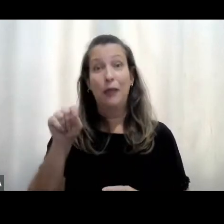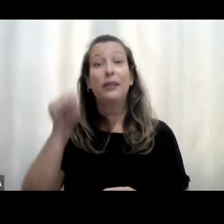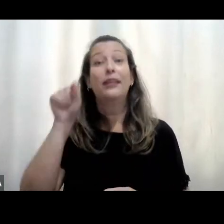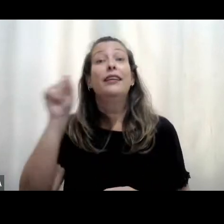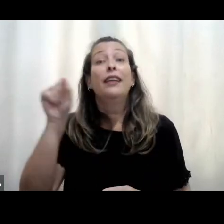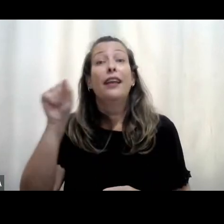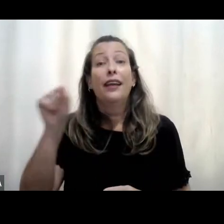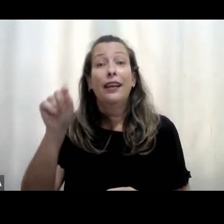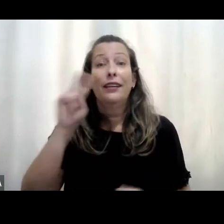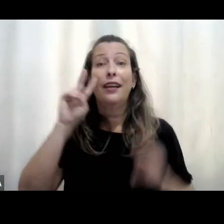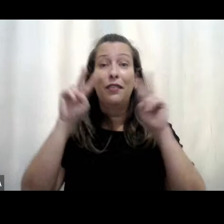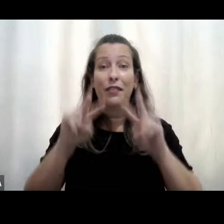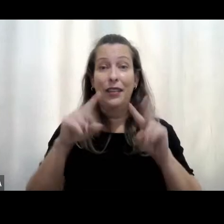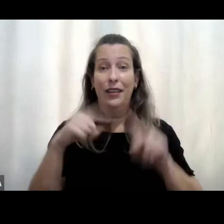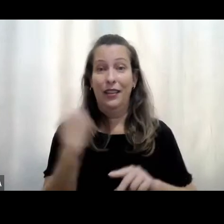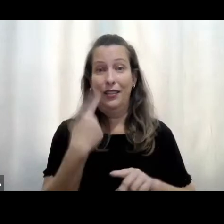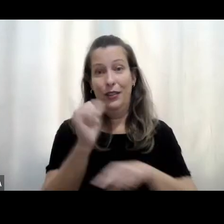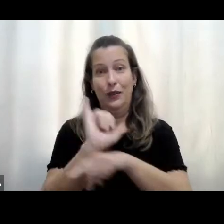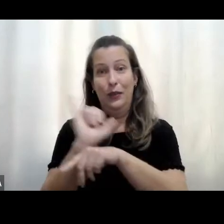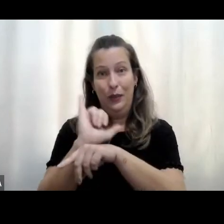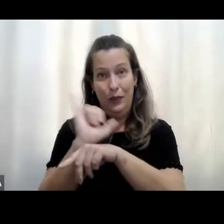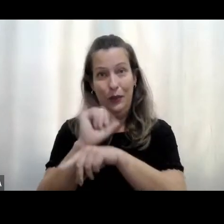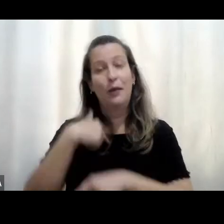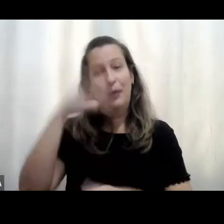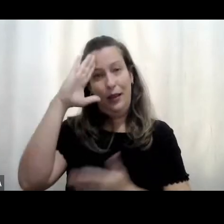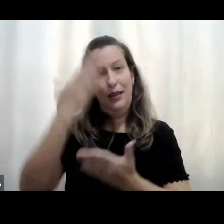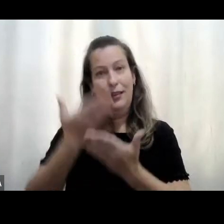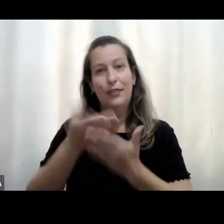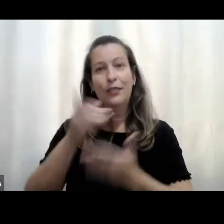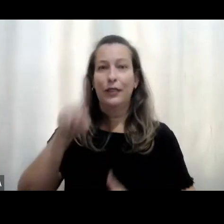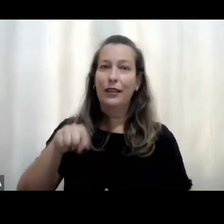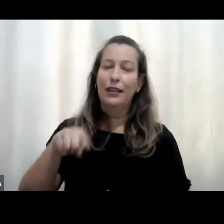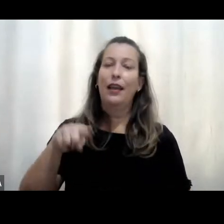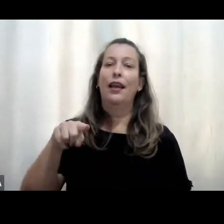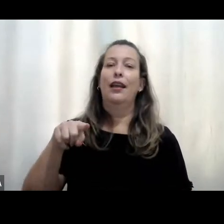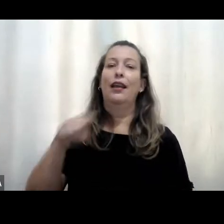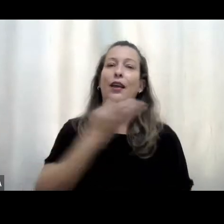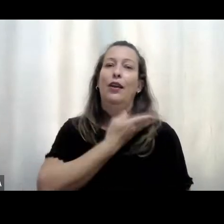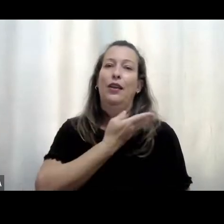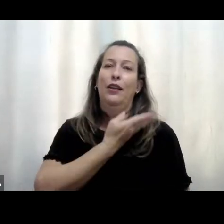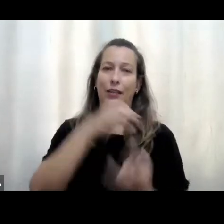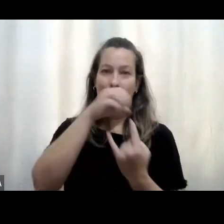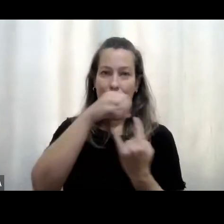no YouTube, né? Mas imagino que sejam principalmente colegas, né? Da Fiocruz.